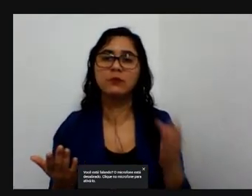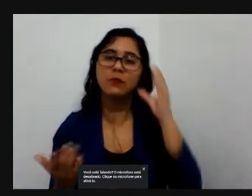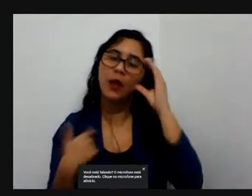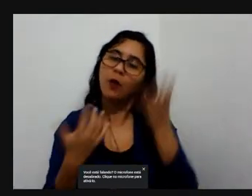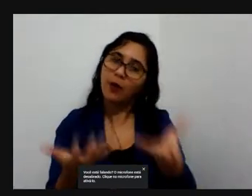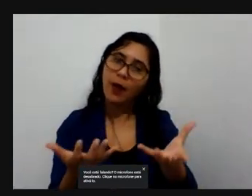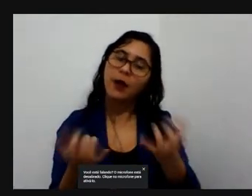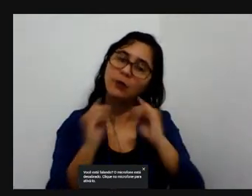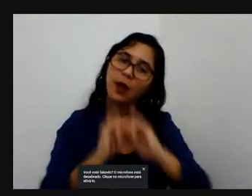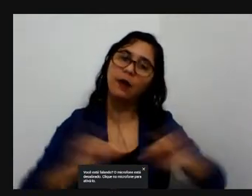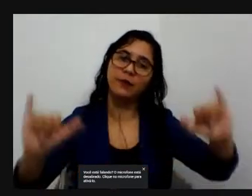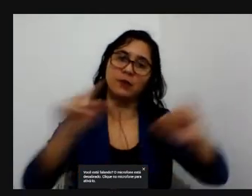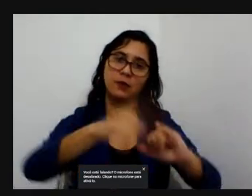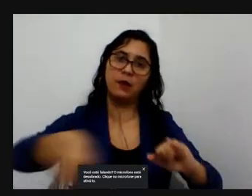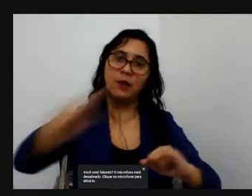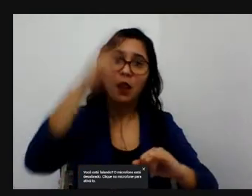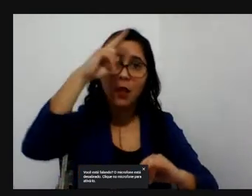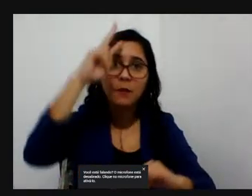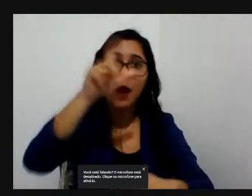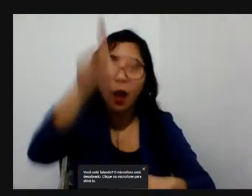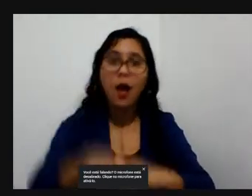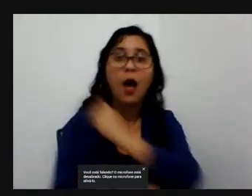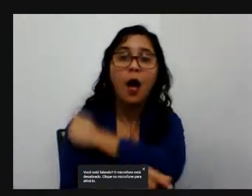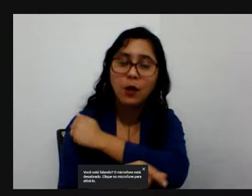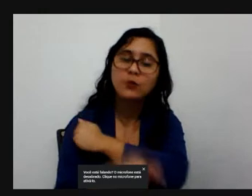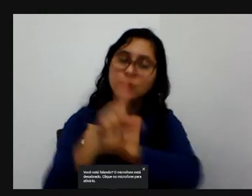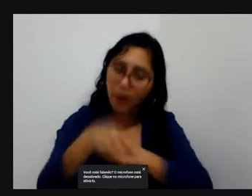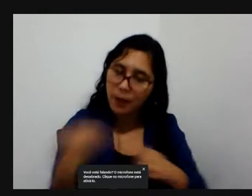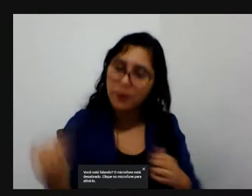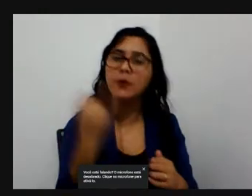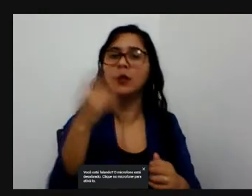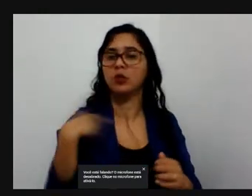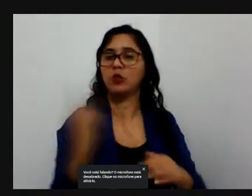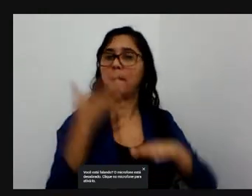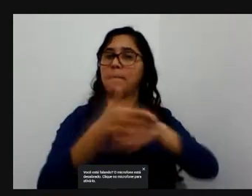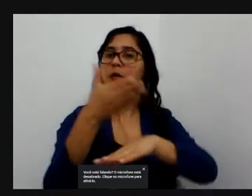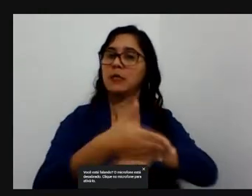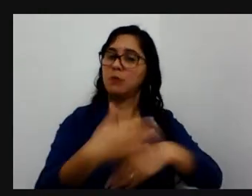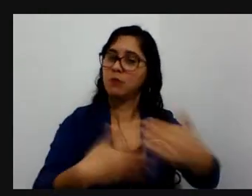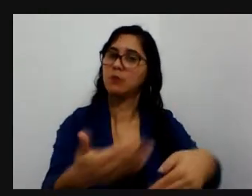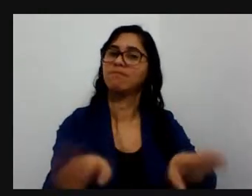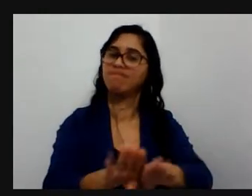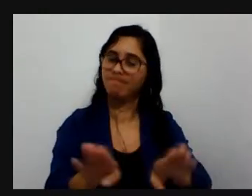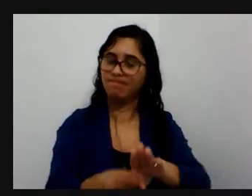deixar esse aviso para lembrar os alunos de que é importante que a gente participe desse processo também.